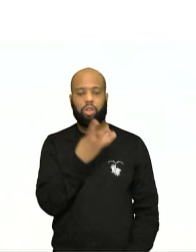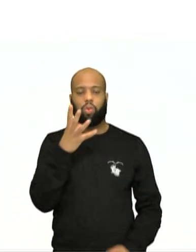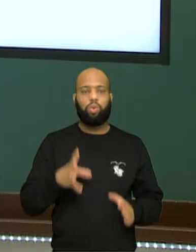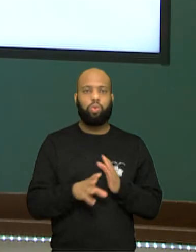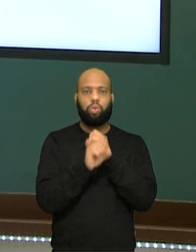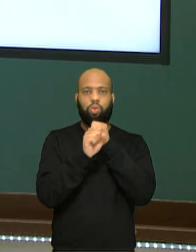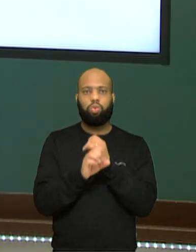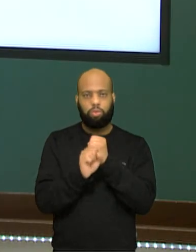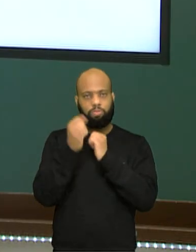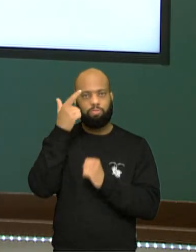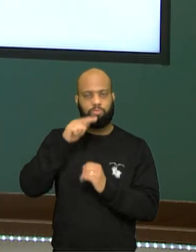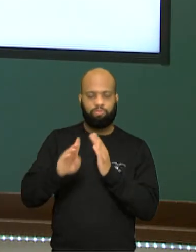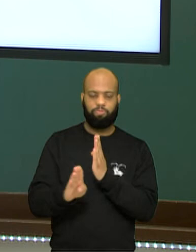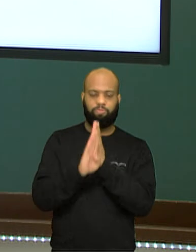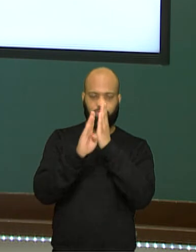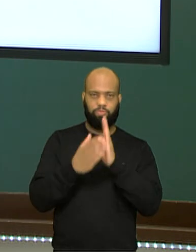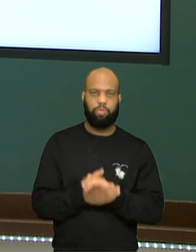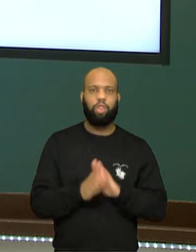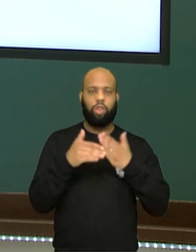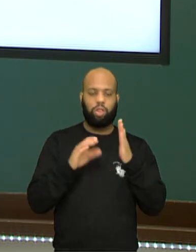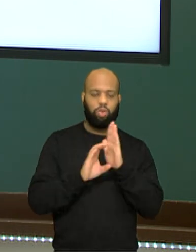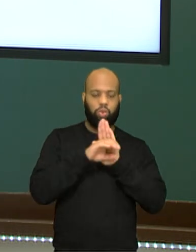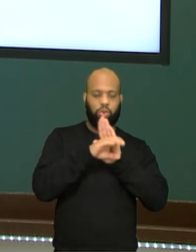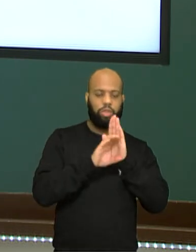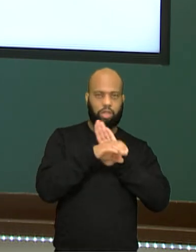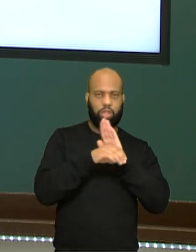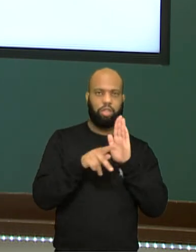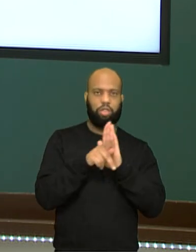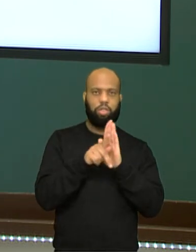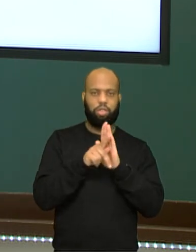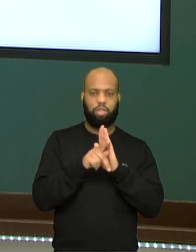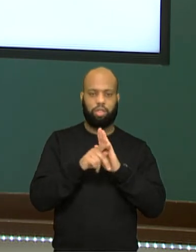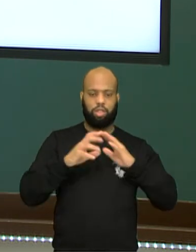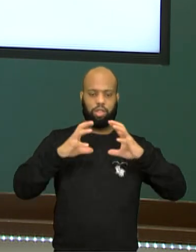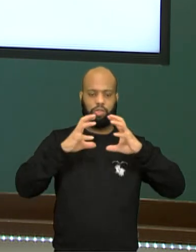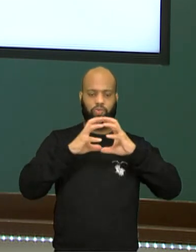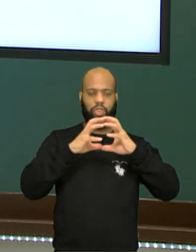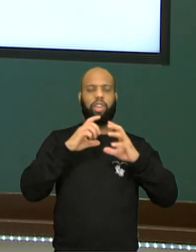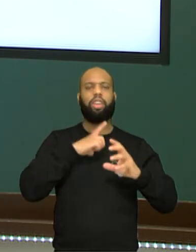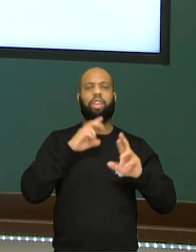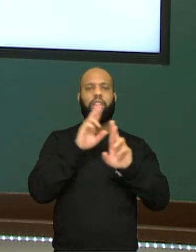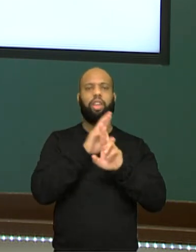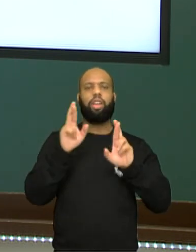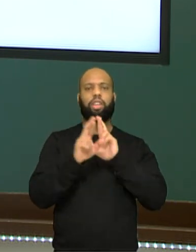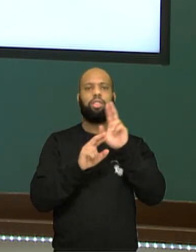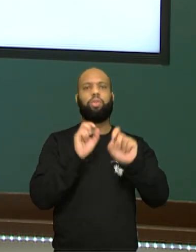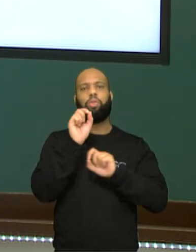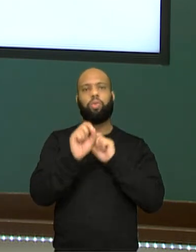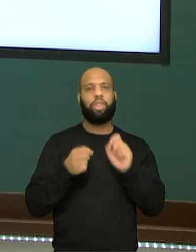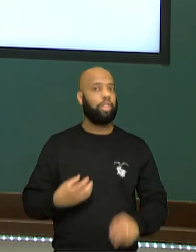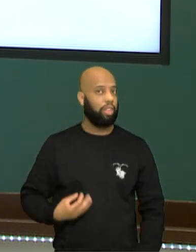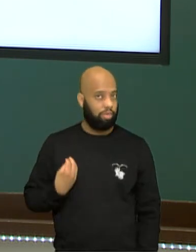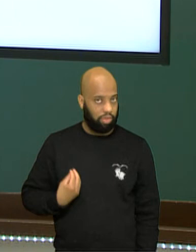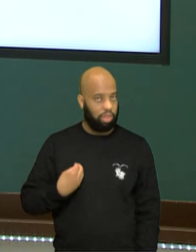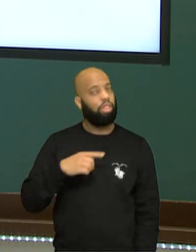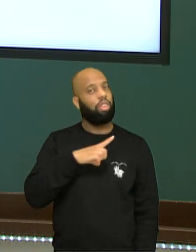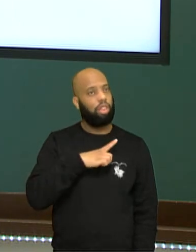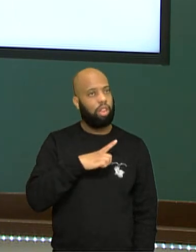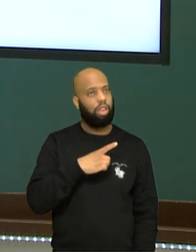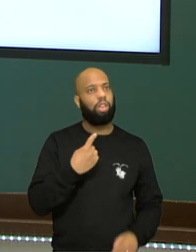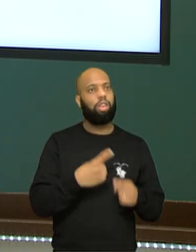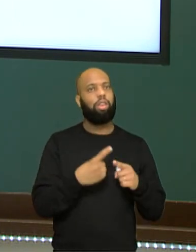terminar essa área esses conceitos de esferas disse o que tem a ver com a minha vida tem tudo a ver gente a